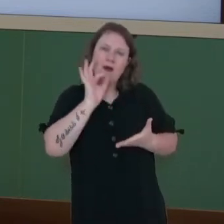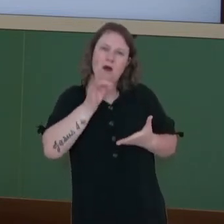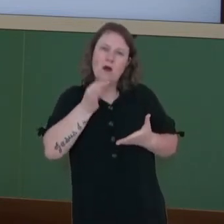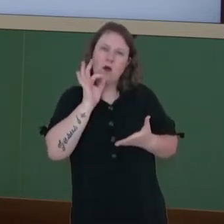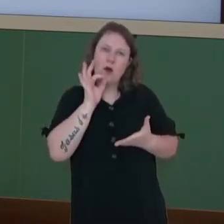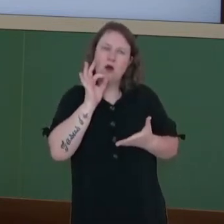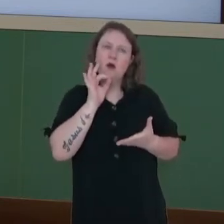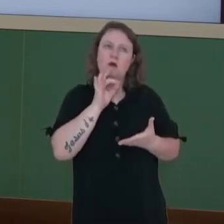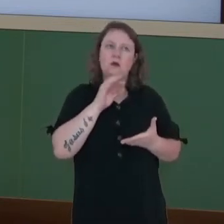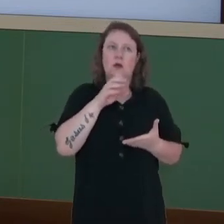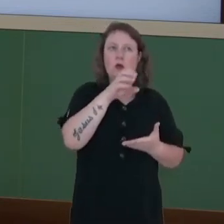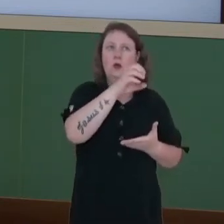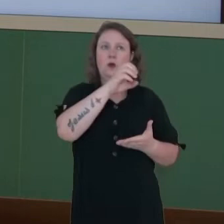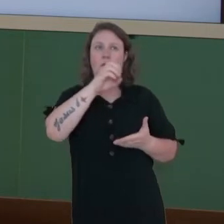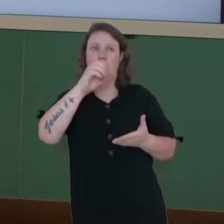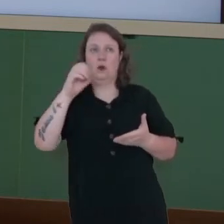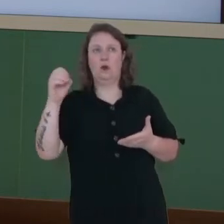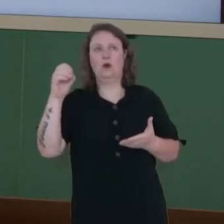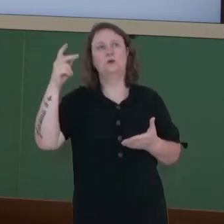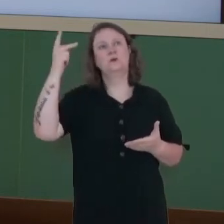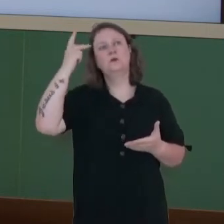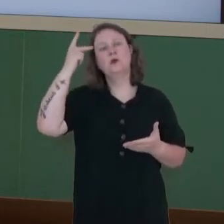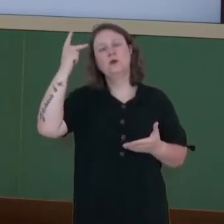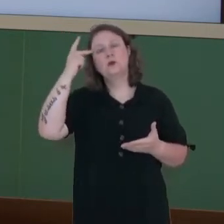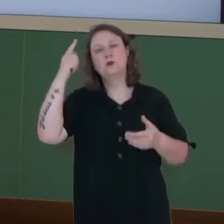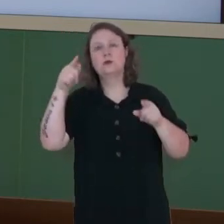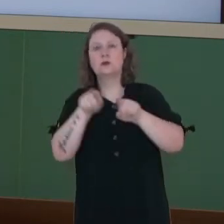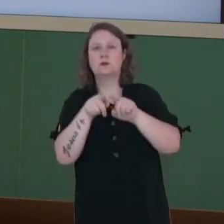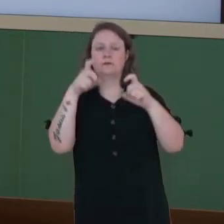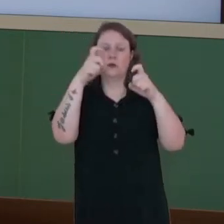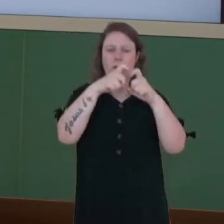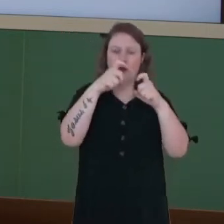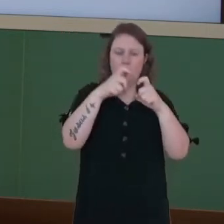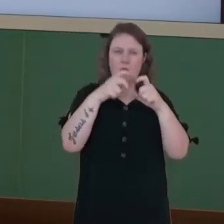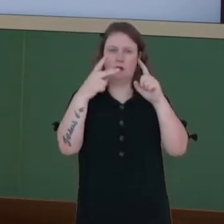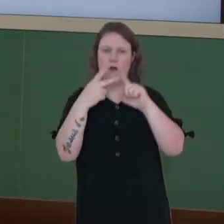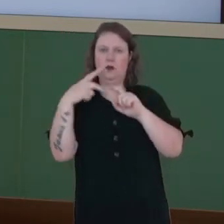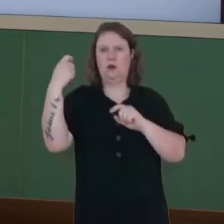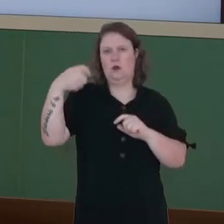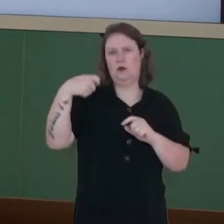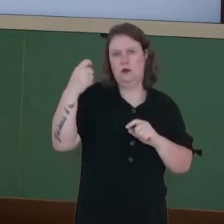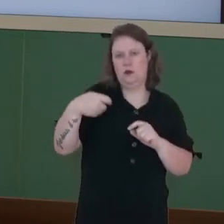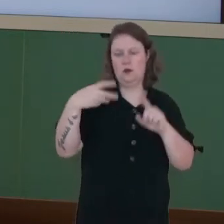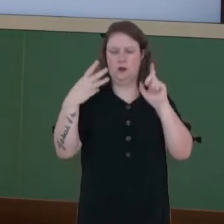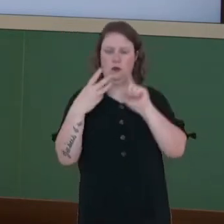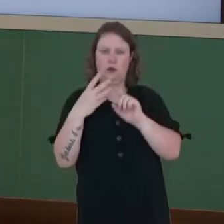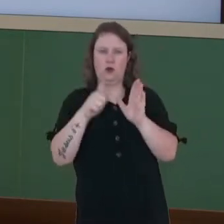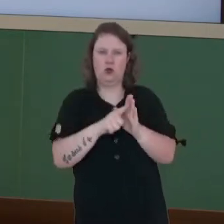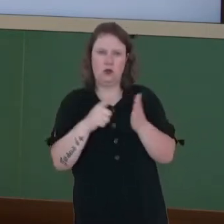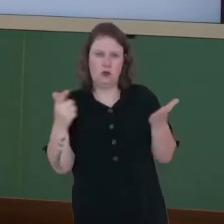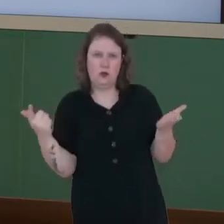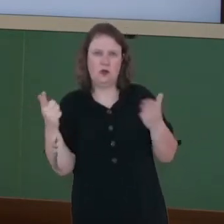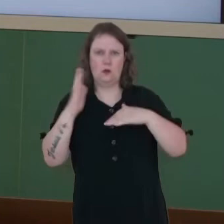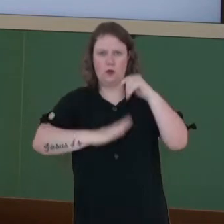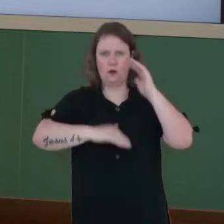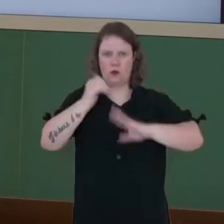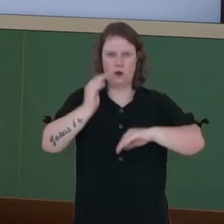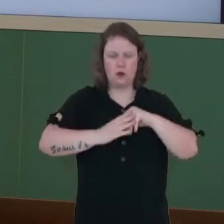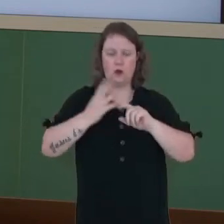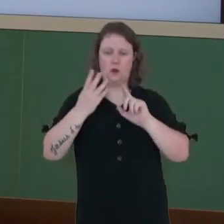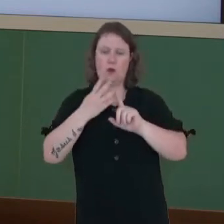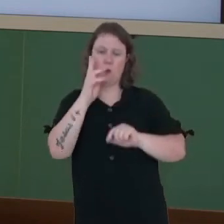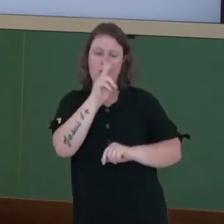uma parte, né, dos profissionais liberais, médicos, advogados, jornalistas, professores, lançam um